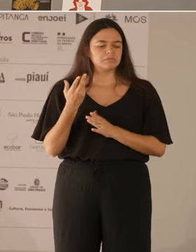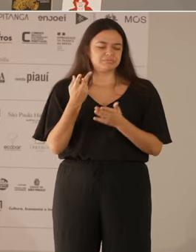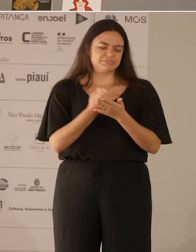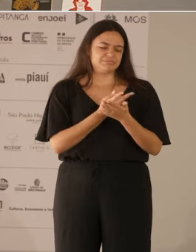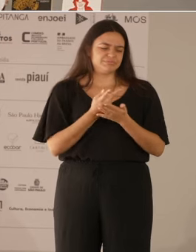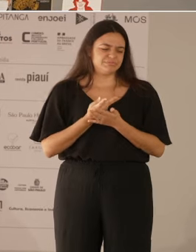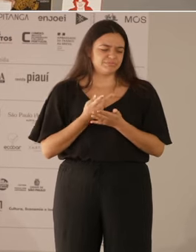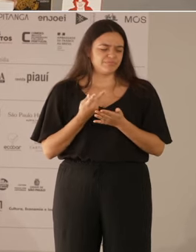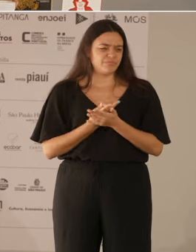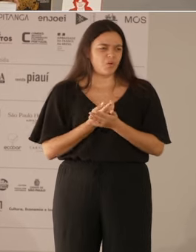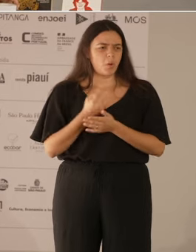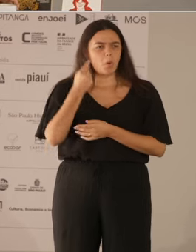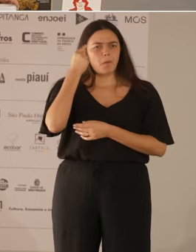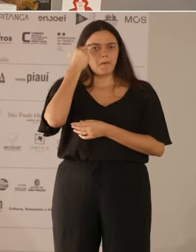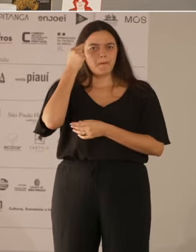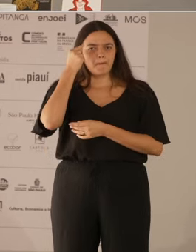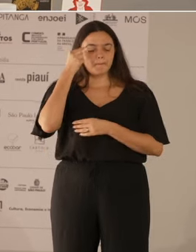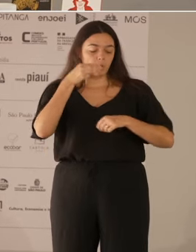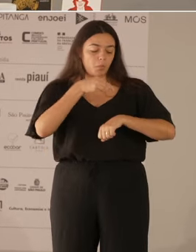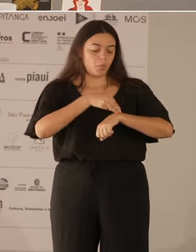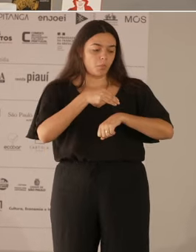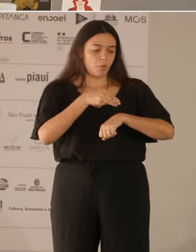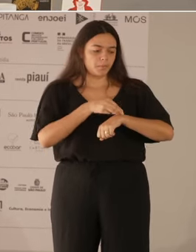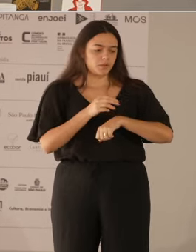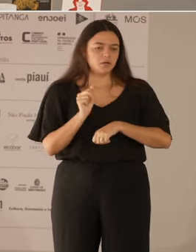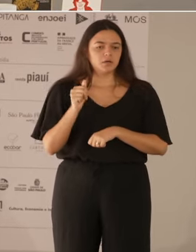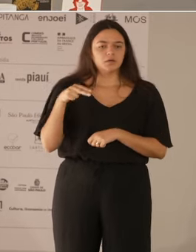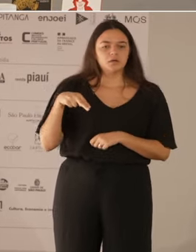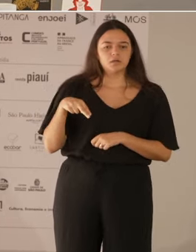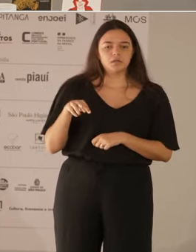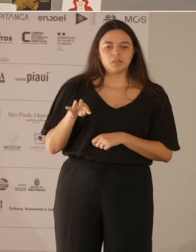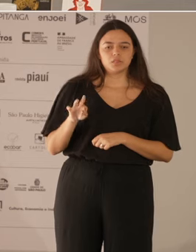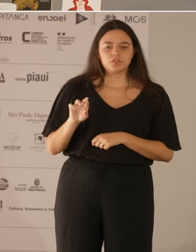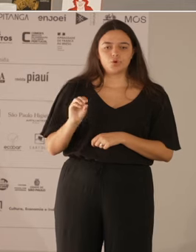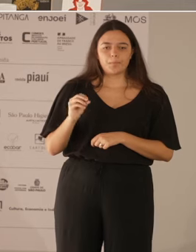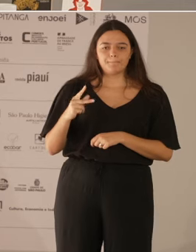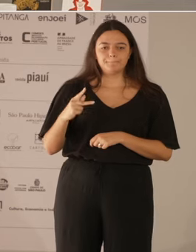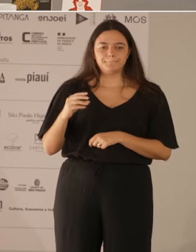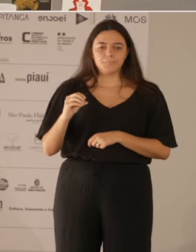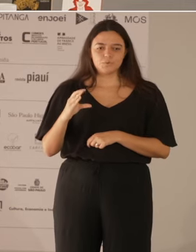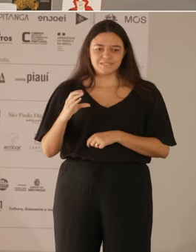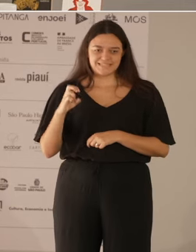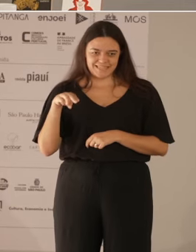como hipótese que foi no momento do antropoceno. Vamos voltar a essa questão.